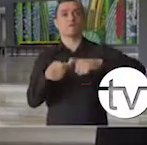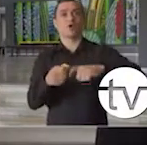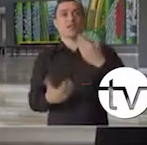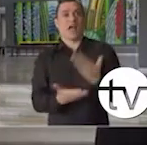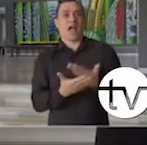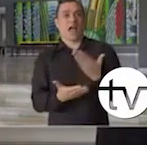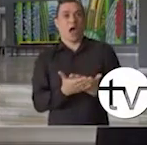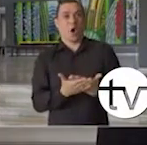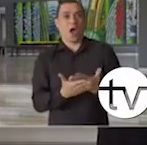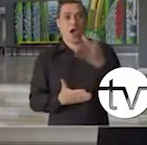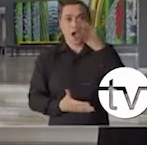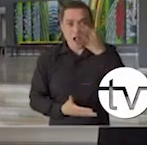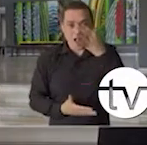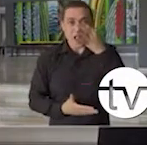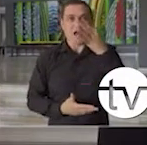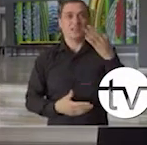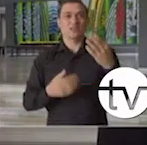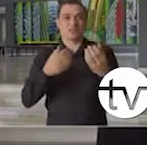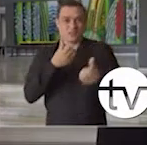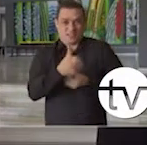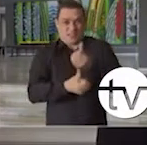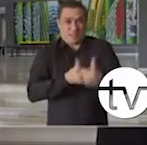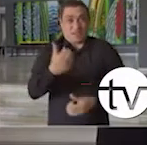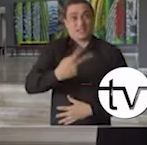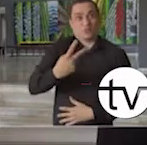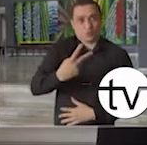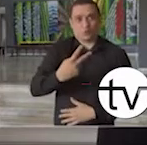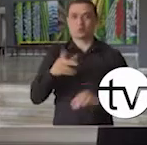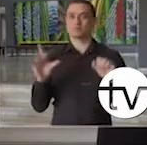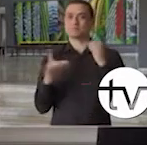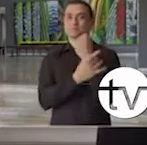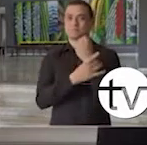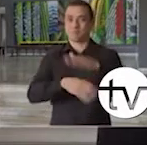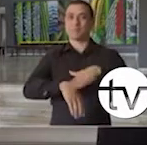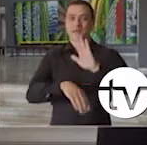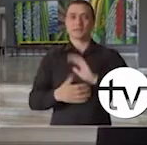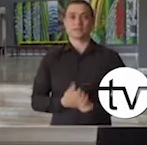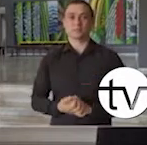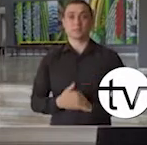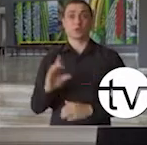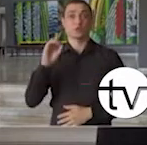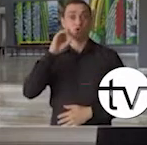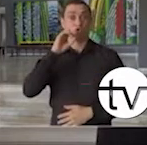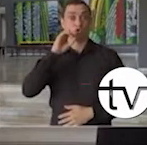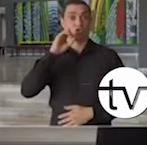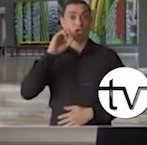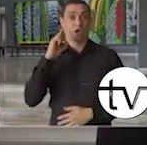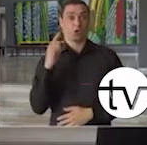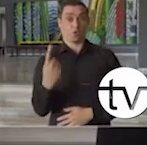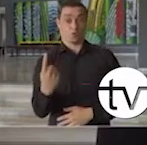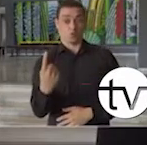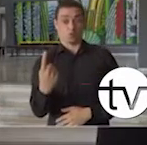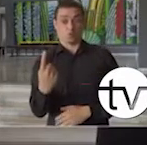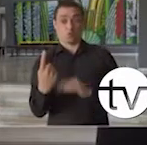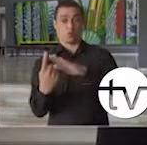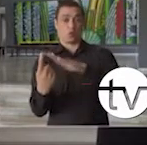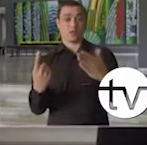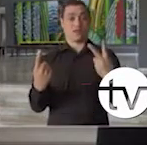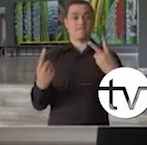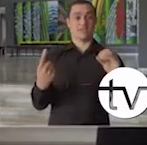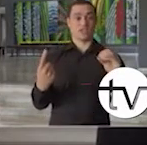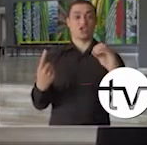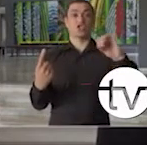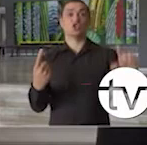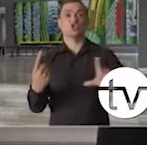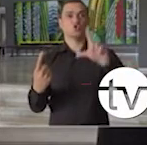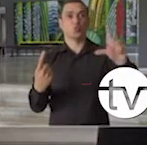segundo semestre com total segurança. Entre os dias 1º e 20 de julho serão